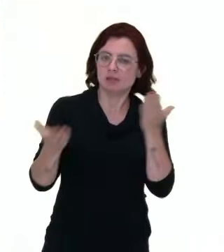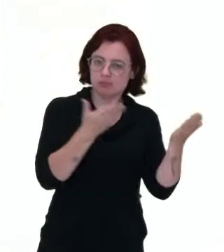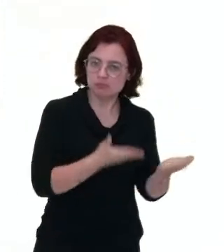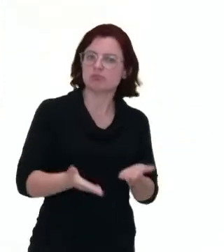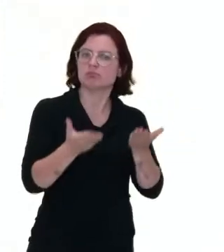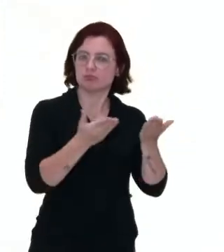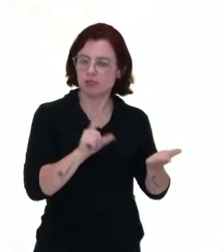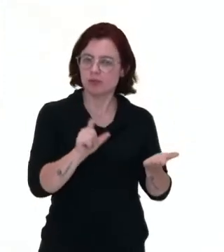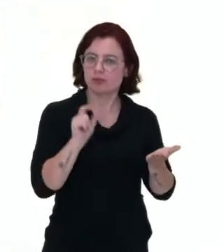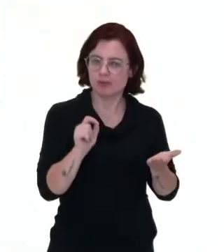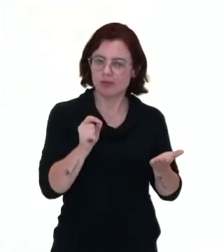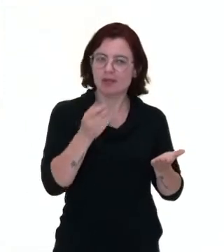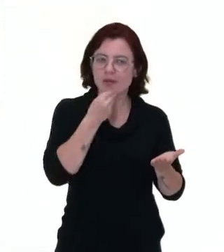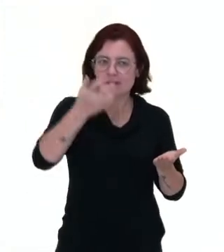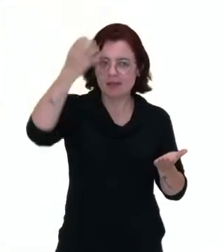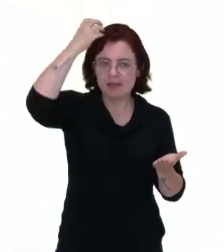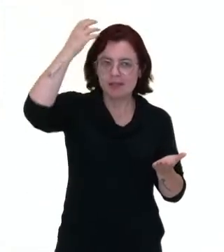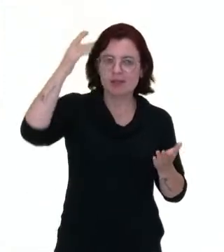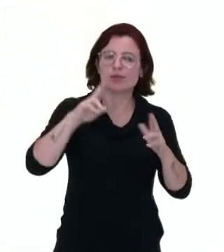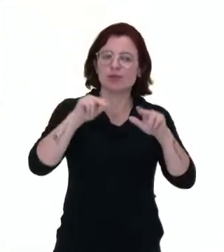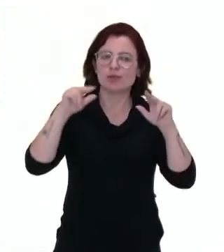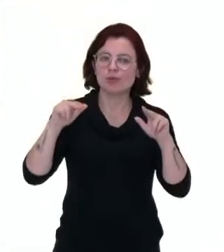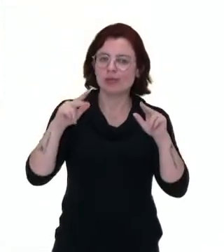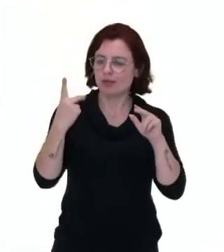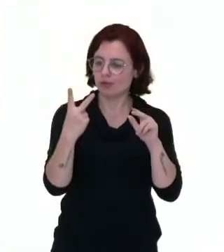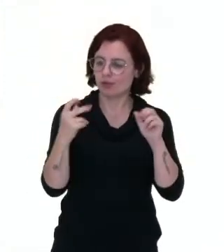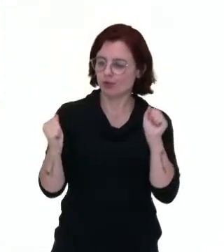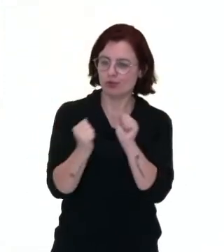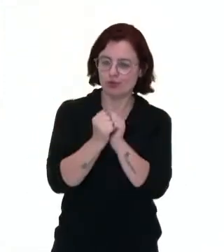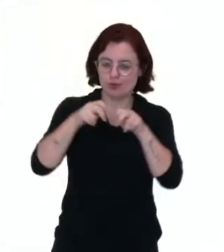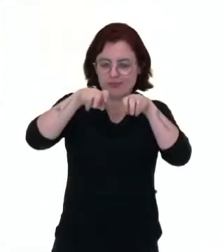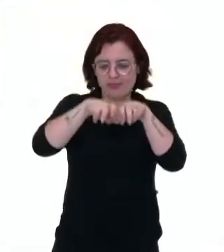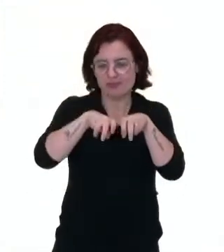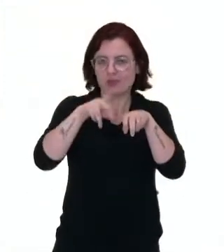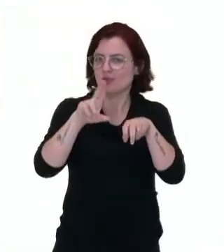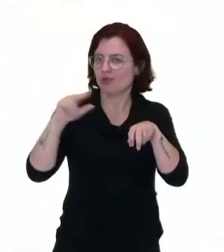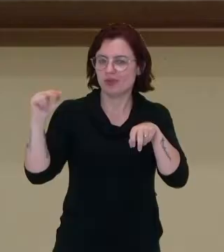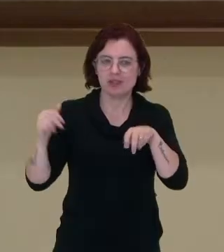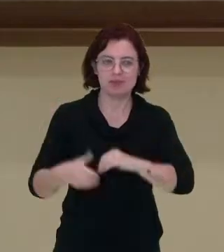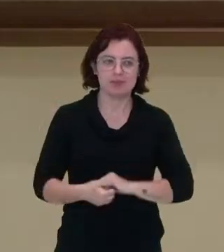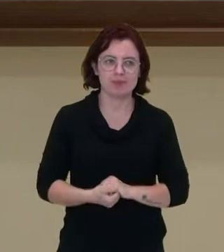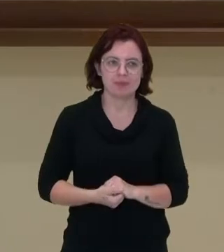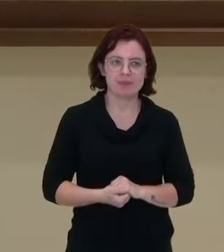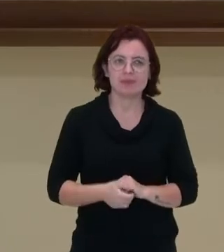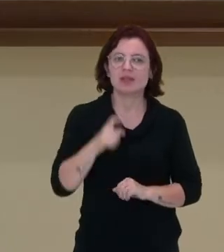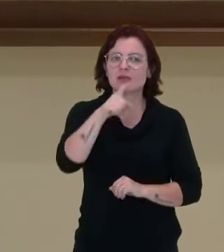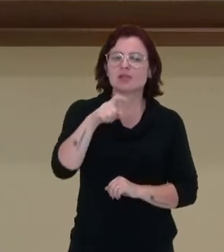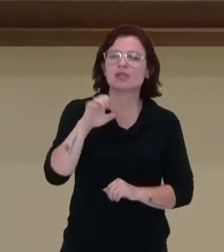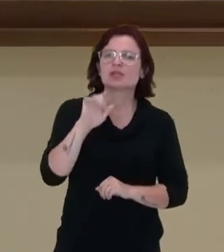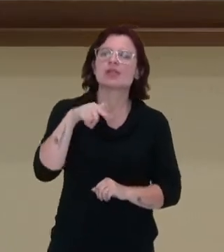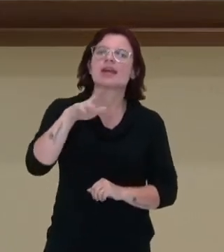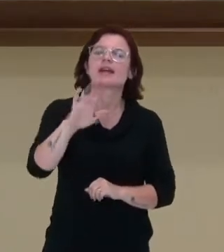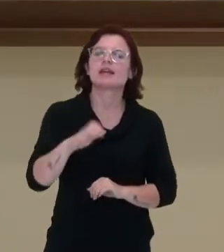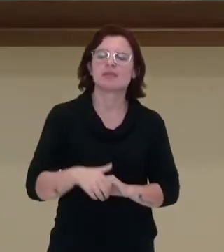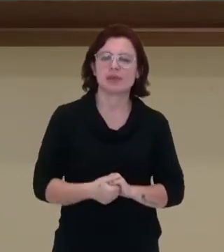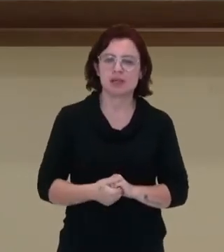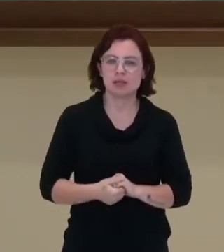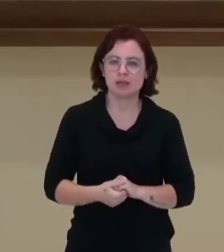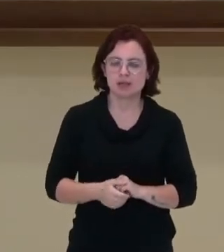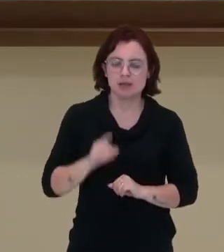os reis jamais ficarão um ao lado do outro. Então, primeiro vamos entender o que é o cheque. Quando